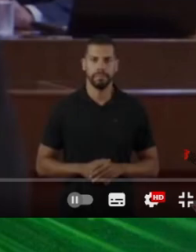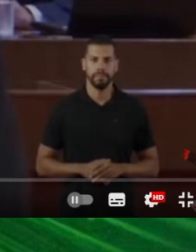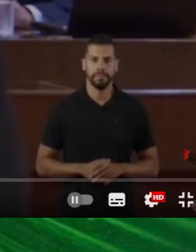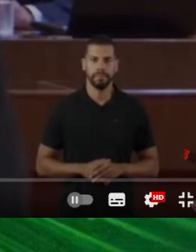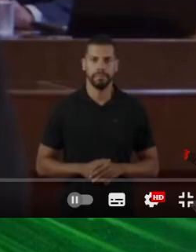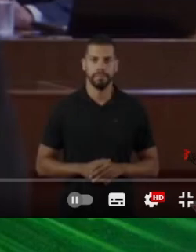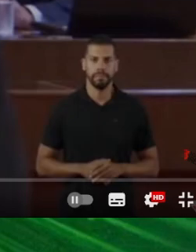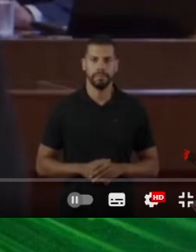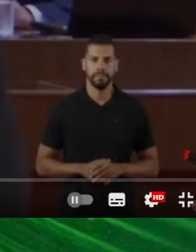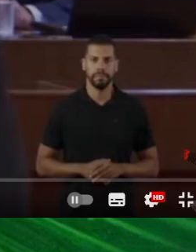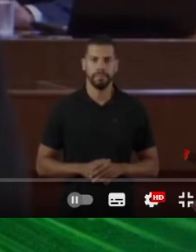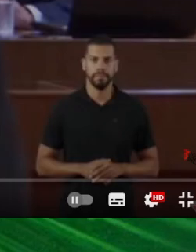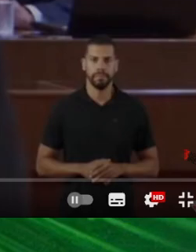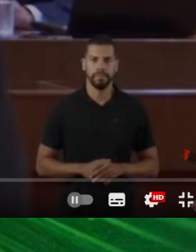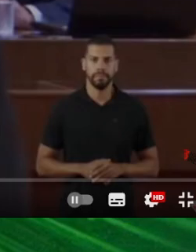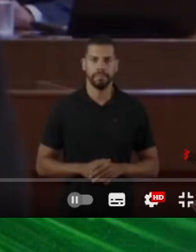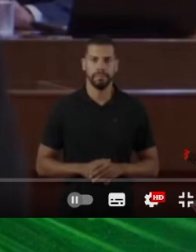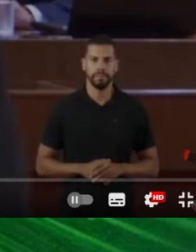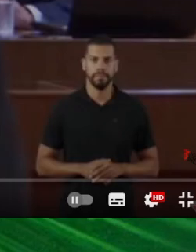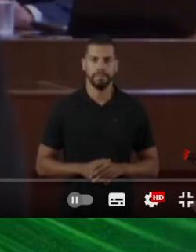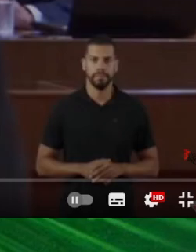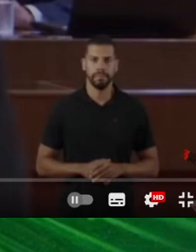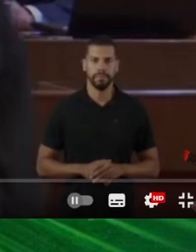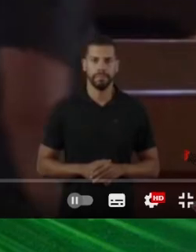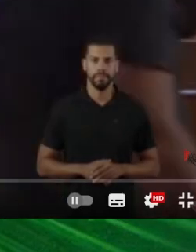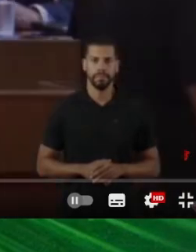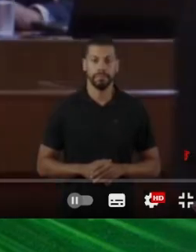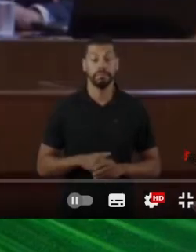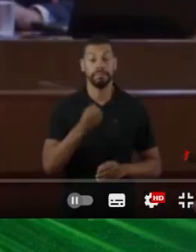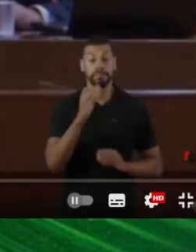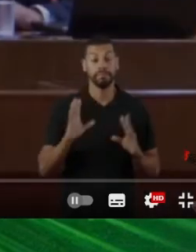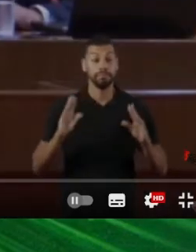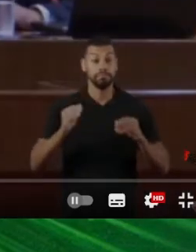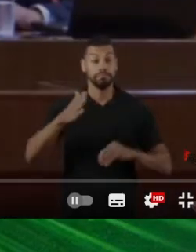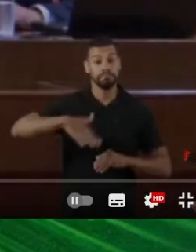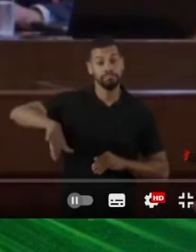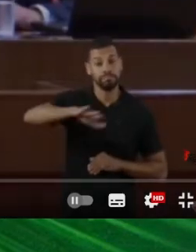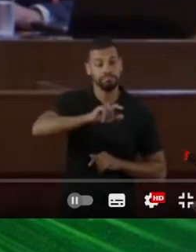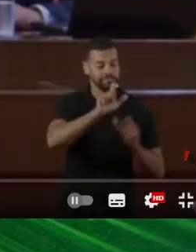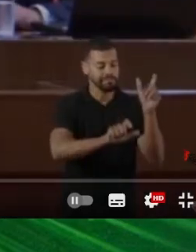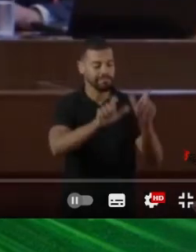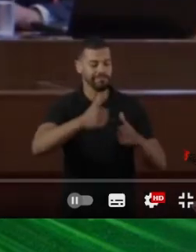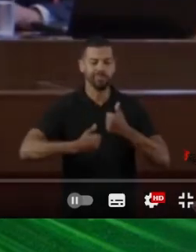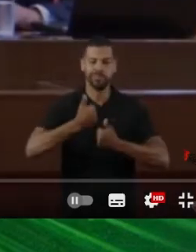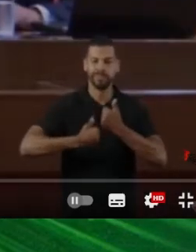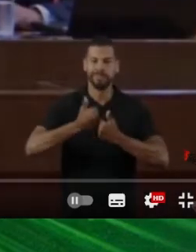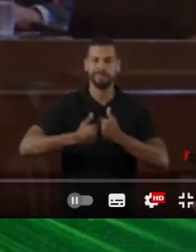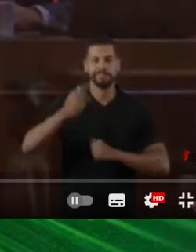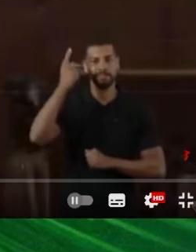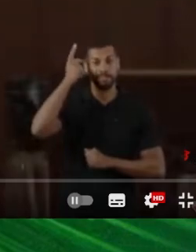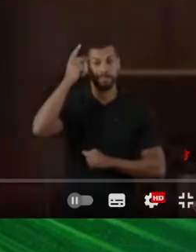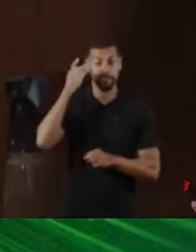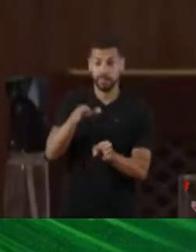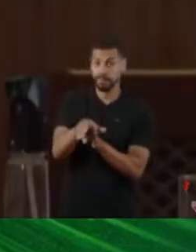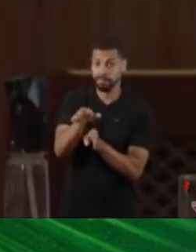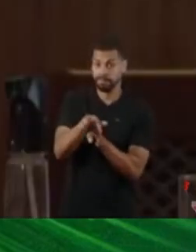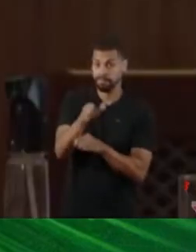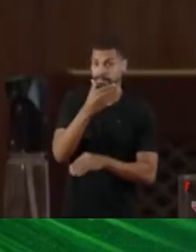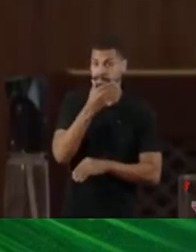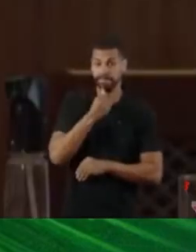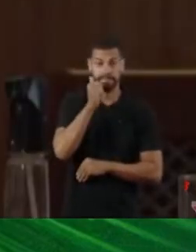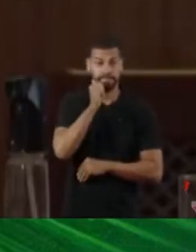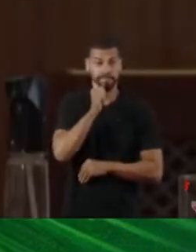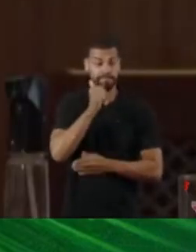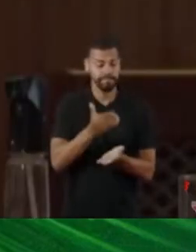Mas é uma reunião sério então vamos acompanhar aí vamos ver o que que vocês boa noite São Paulinas e são paulinos conselheiras e conselheiros